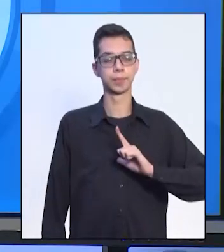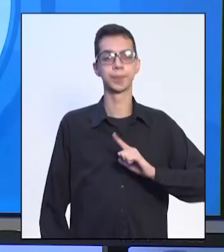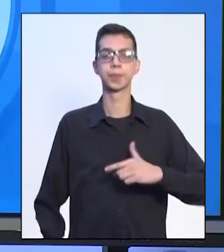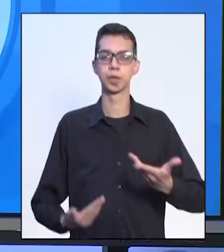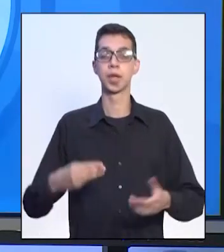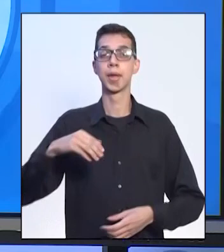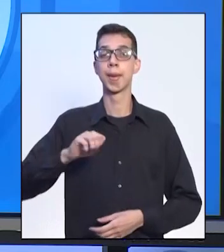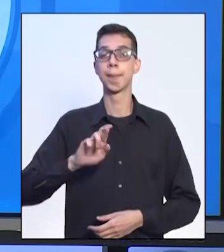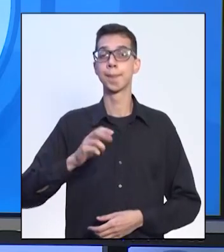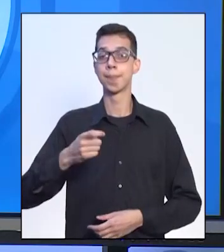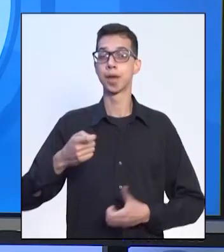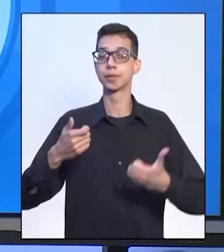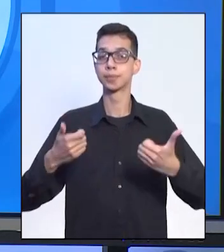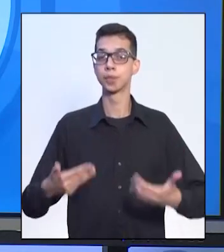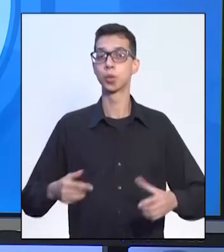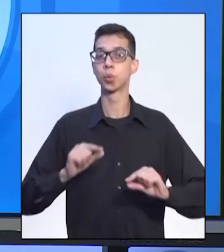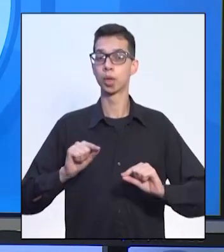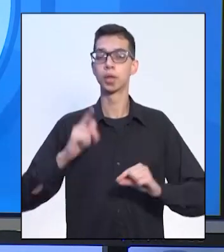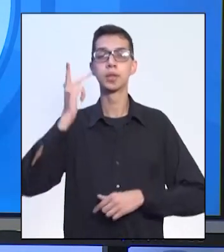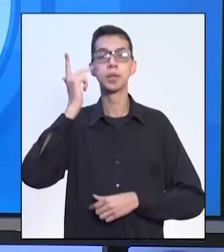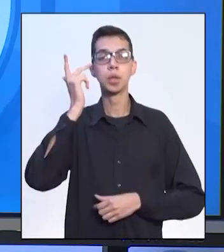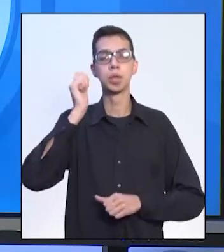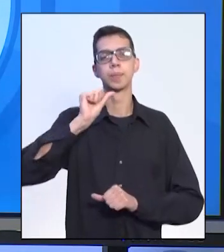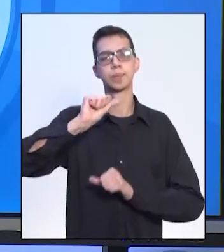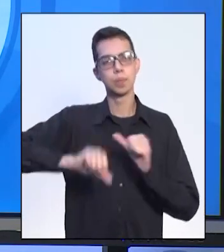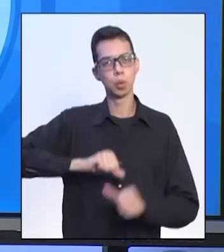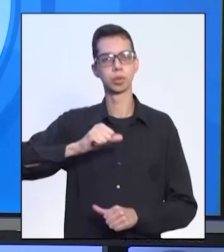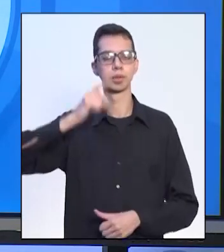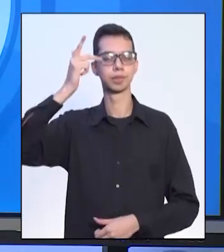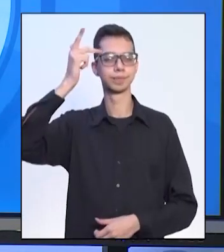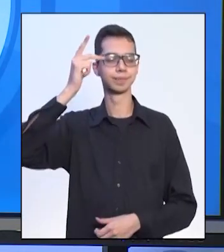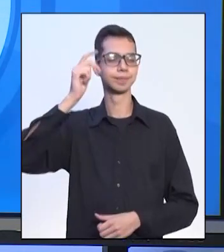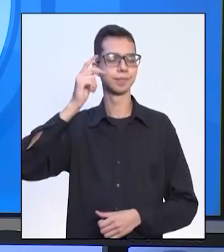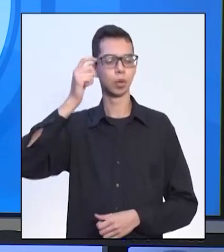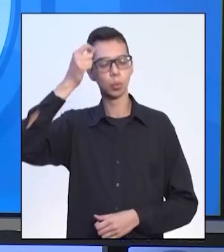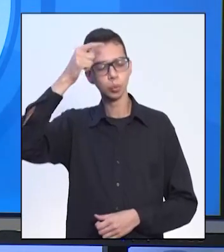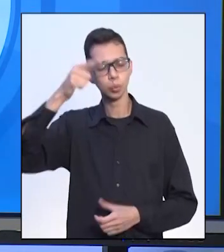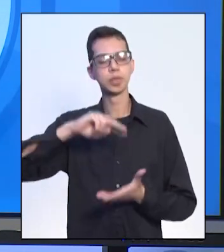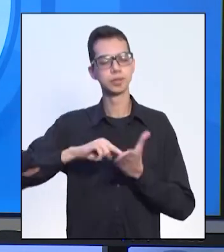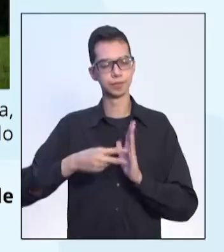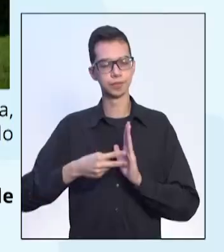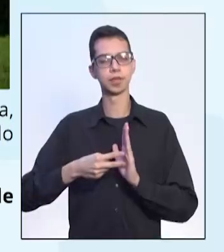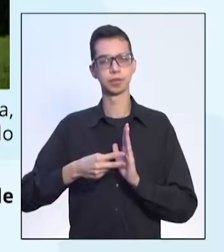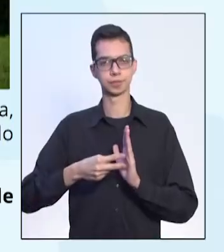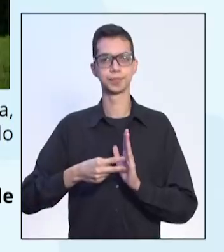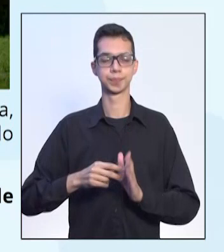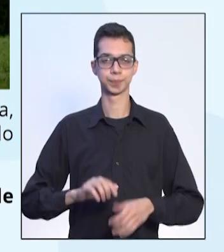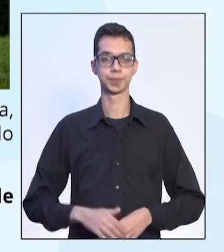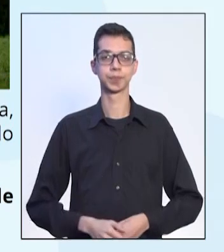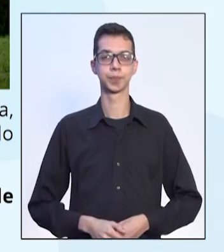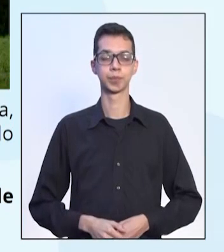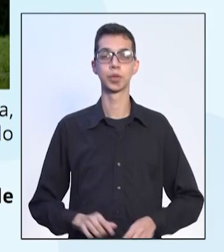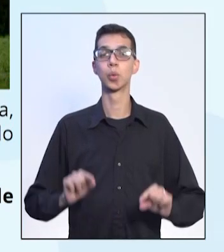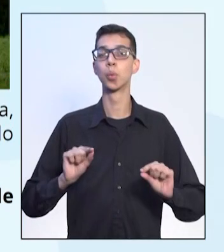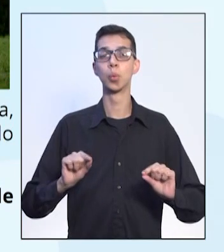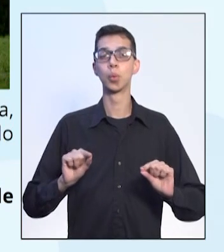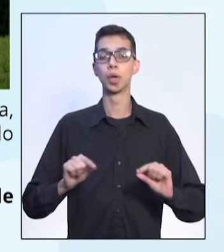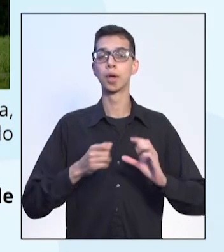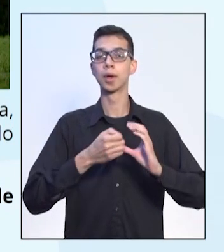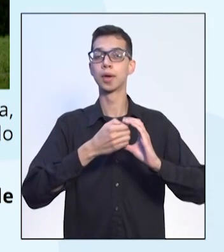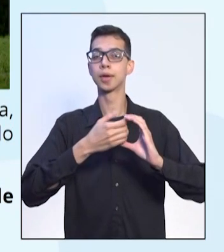que a cultura é transformação do natural, é modificação da natureza. E ela tem por características estar em